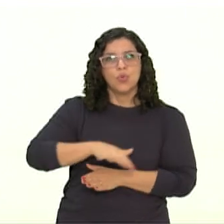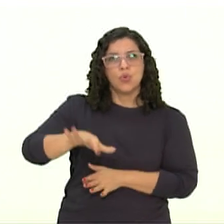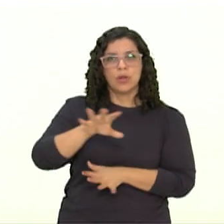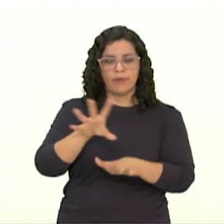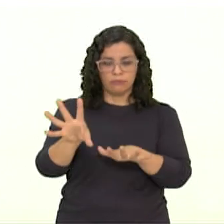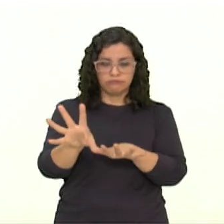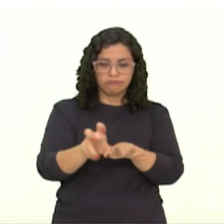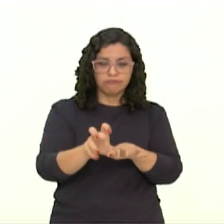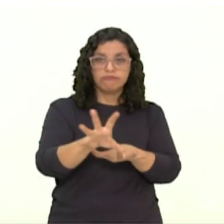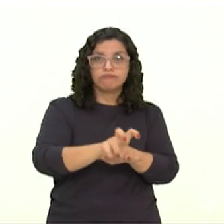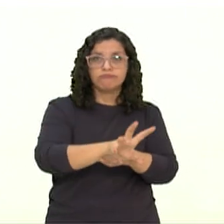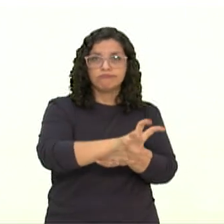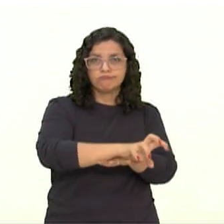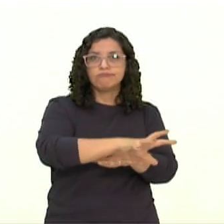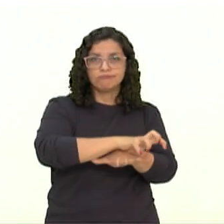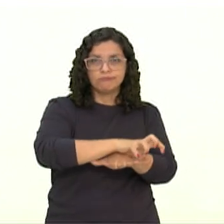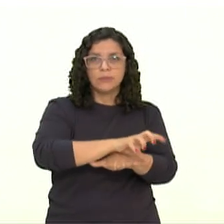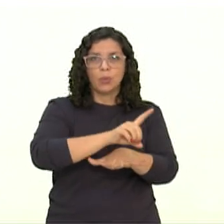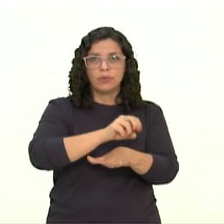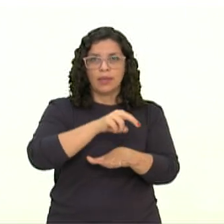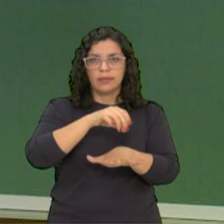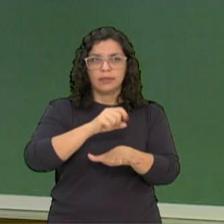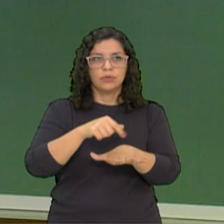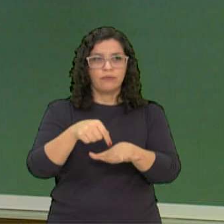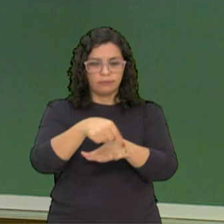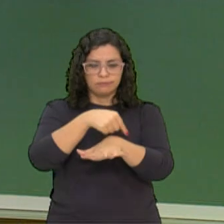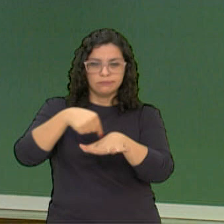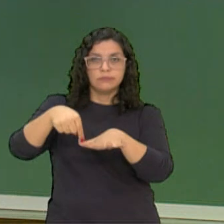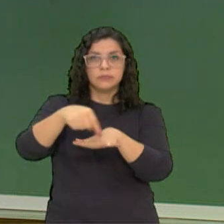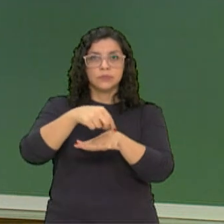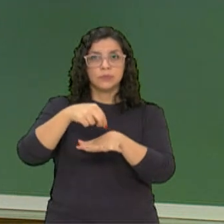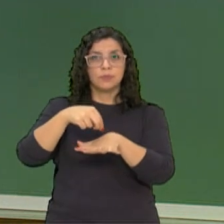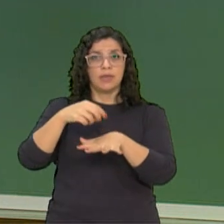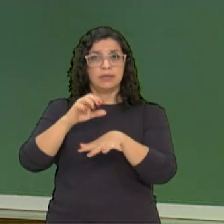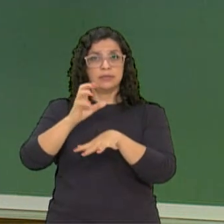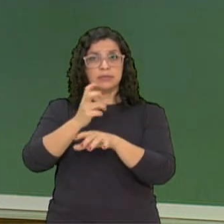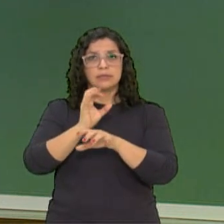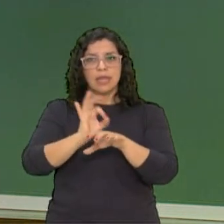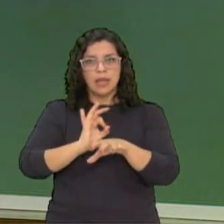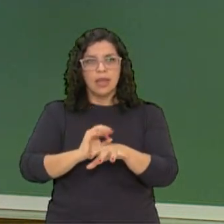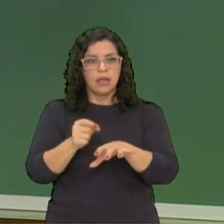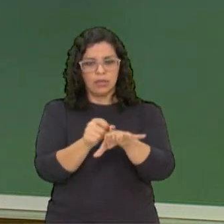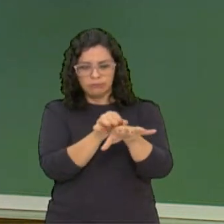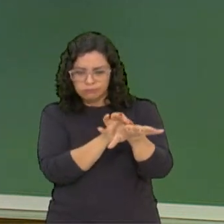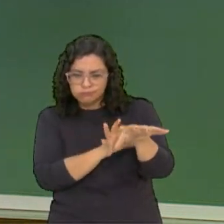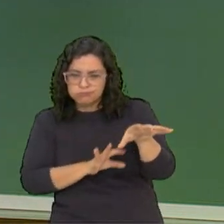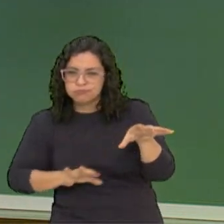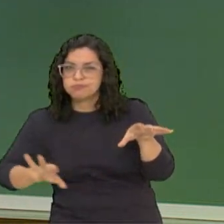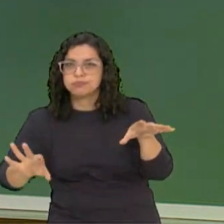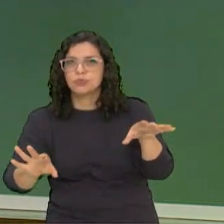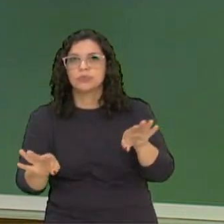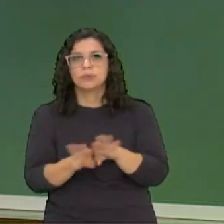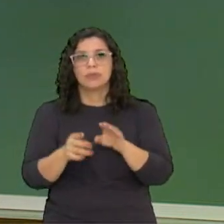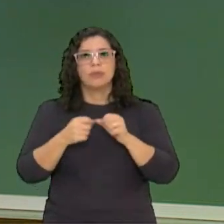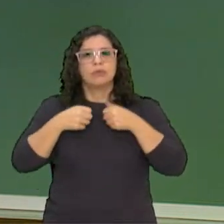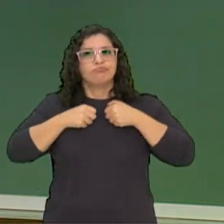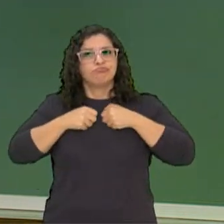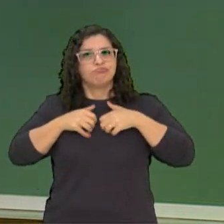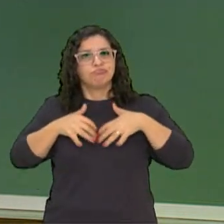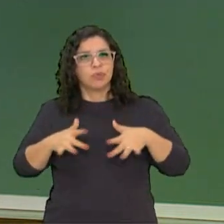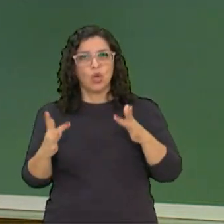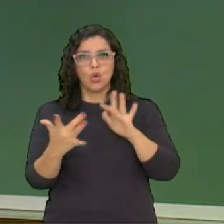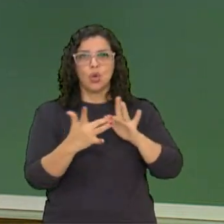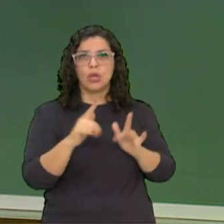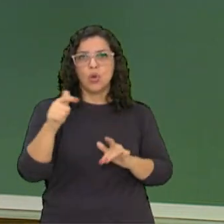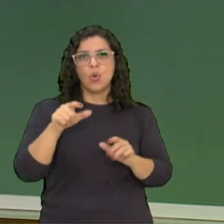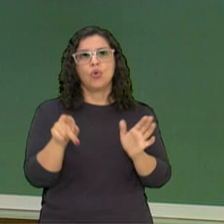ser coletado pelos dendritos, vai passar pelo corpo celular e vem aqui pelo axônio, indo para depois, né, conectando